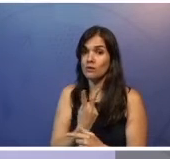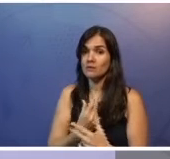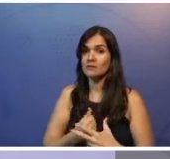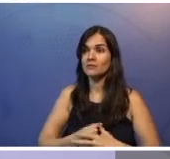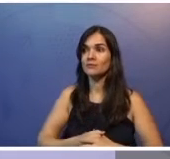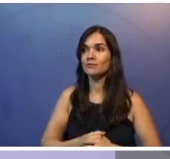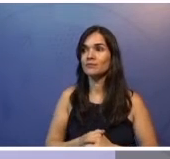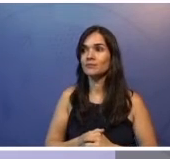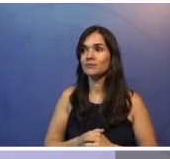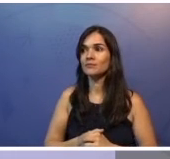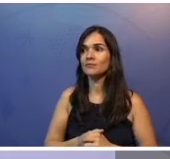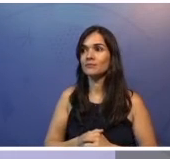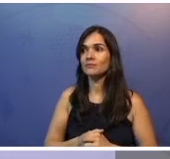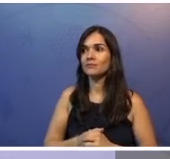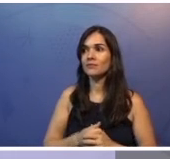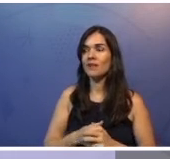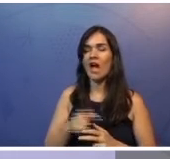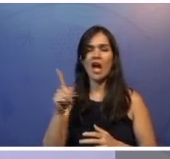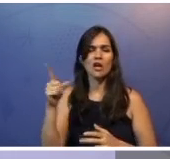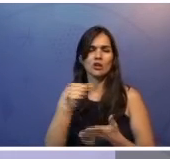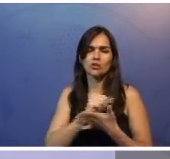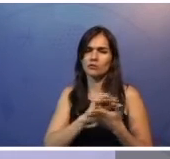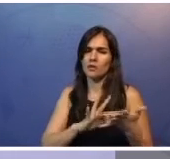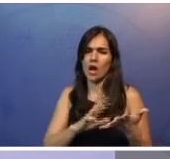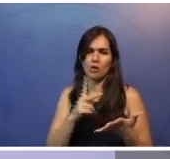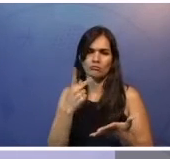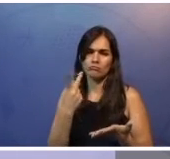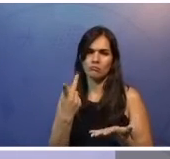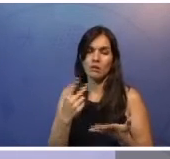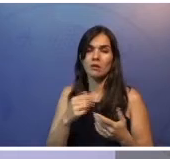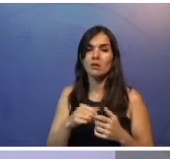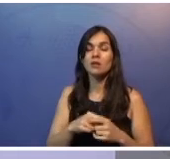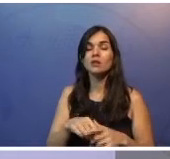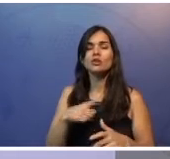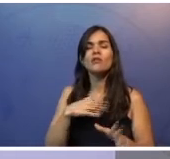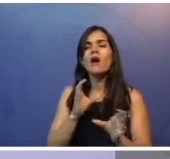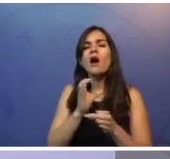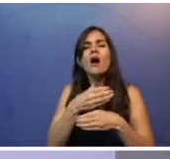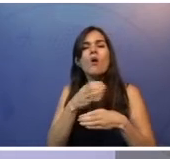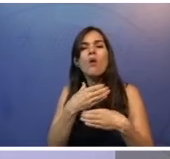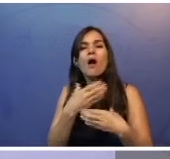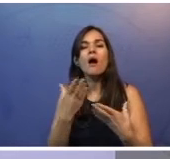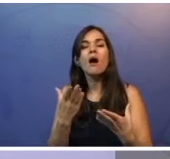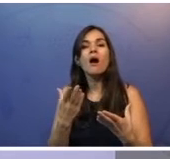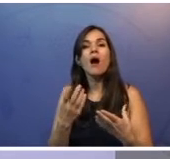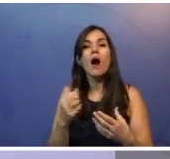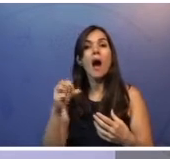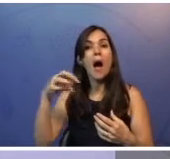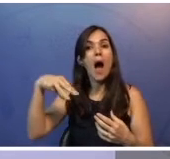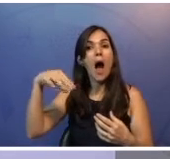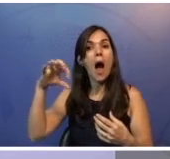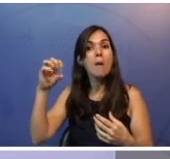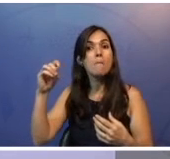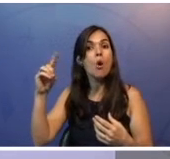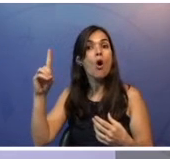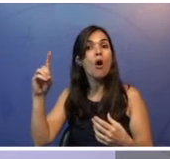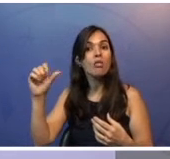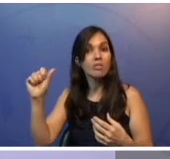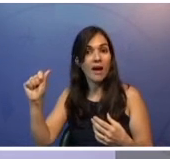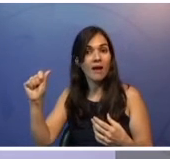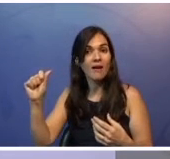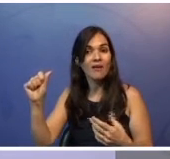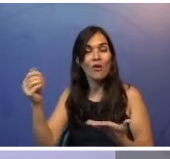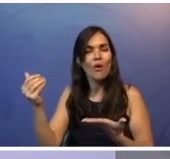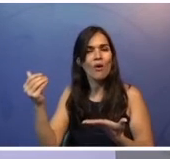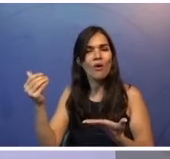E se fosse para aqui o exercício não pede mais aproveitando se fosse calcular a moda a